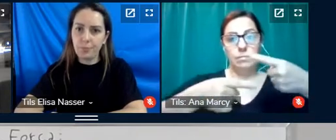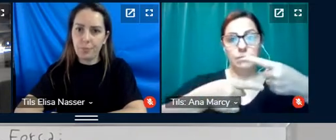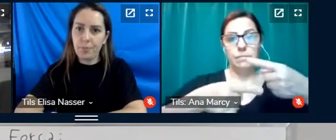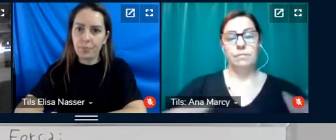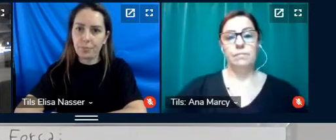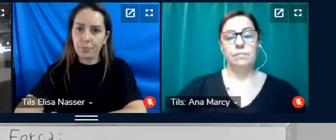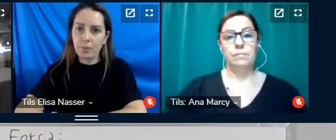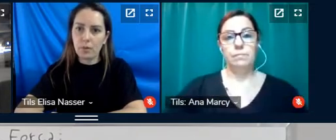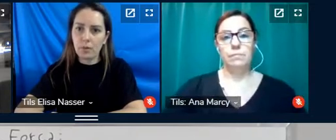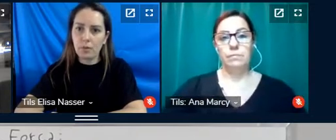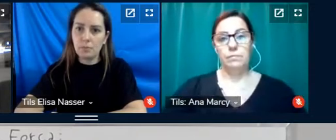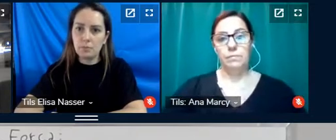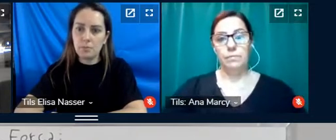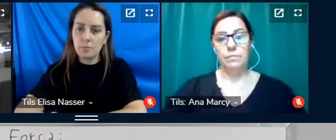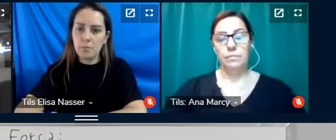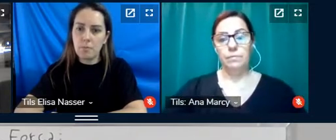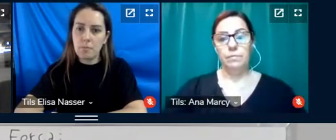Mas,